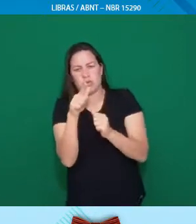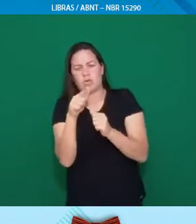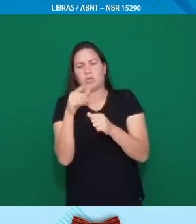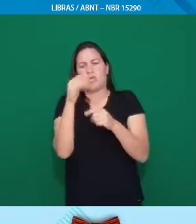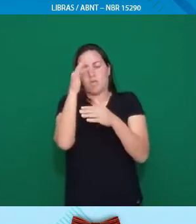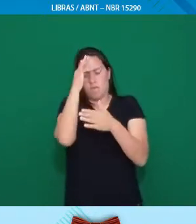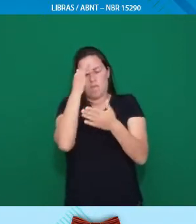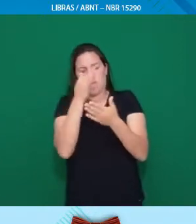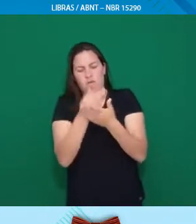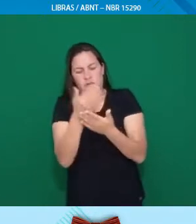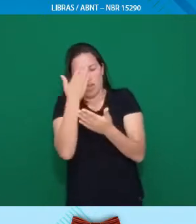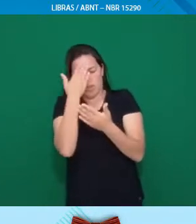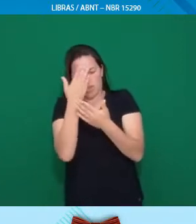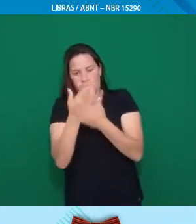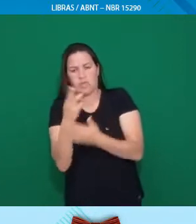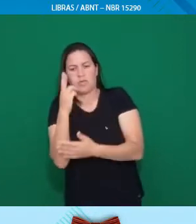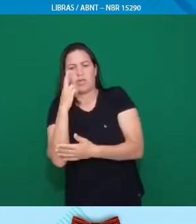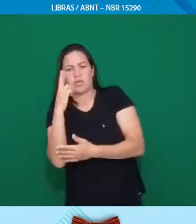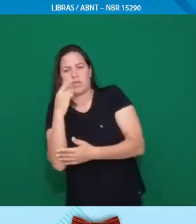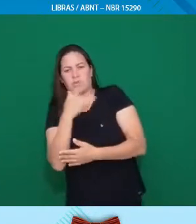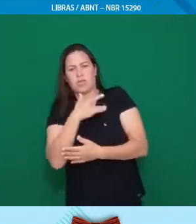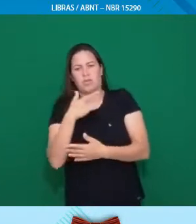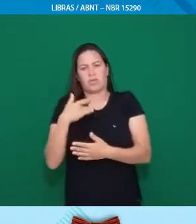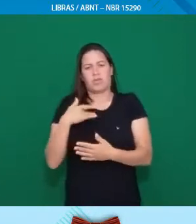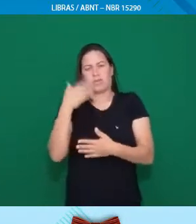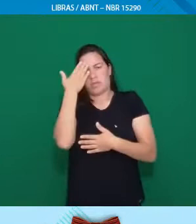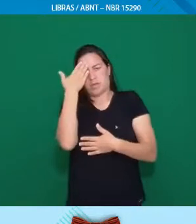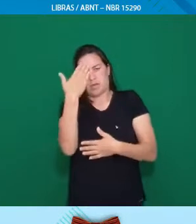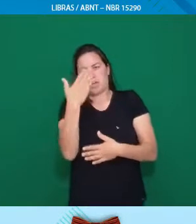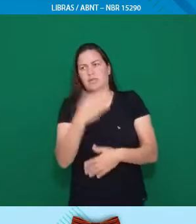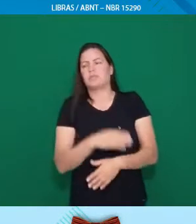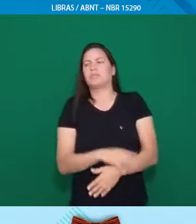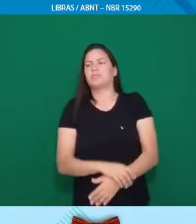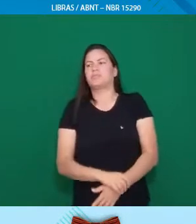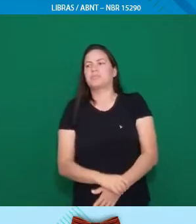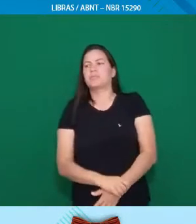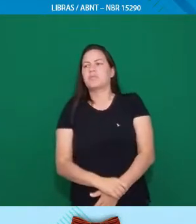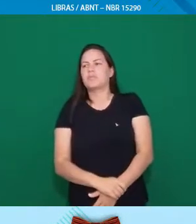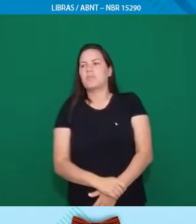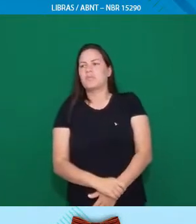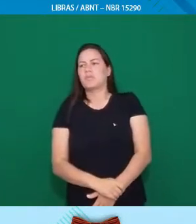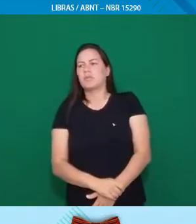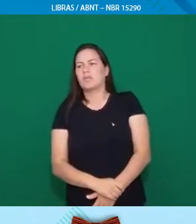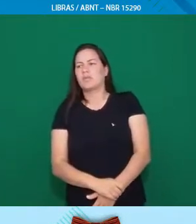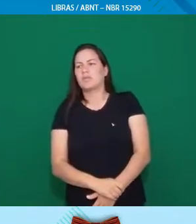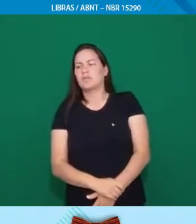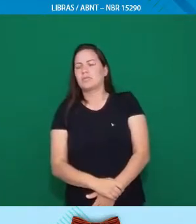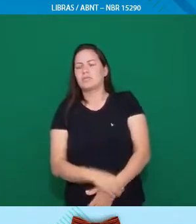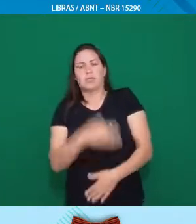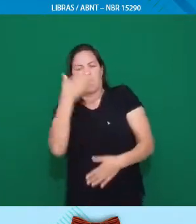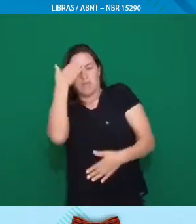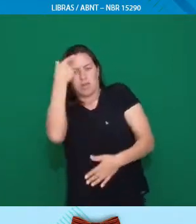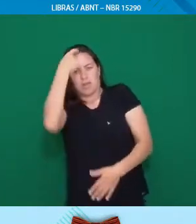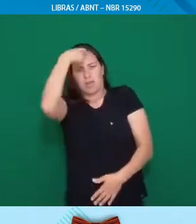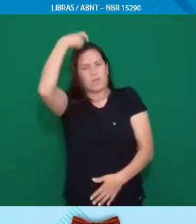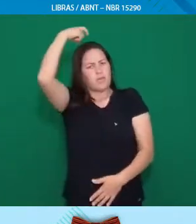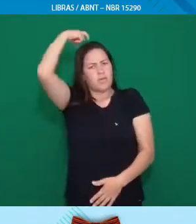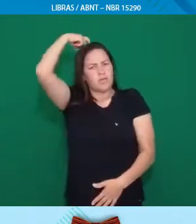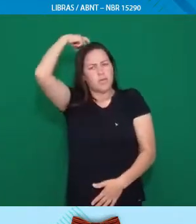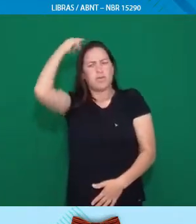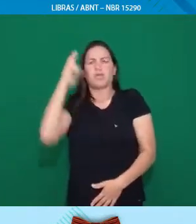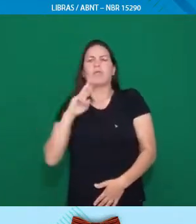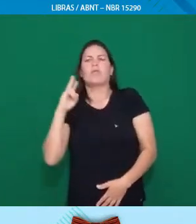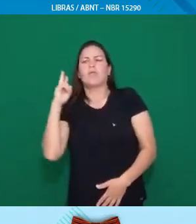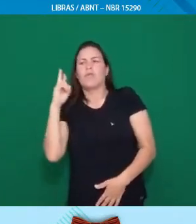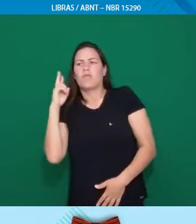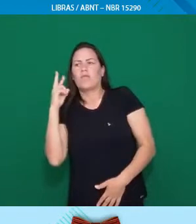novo com fé com esperança e com muita saúde Obrigado presidência e obrigado Vereador Rogério